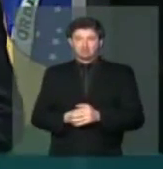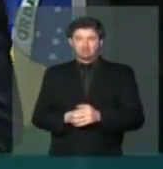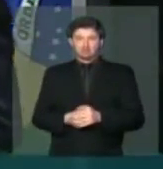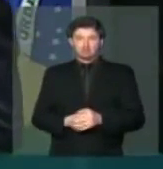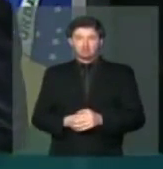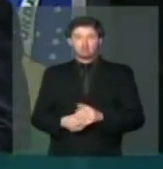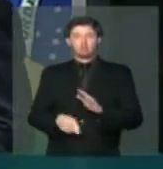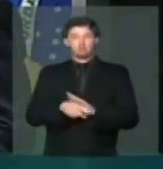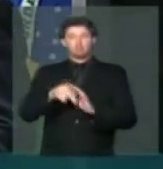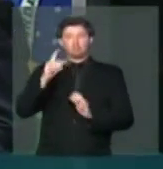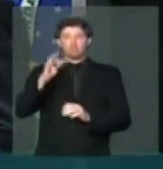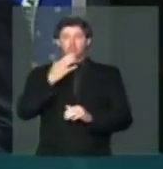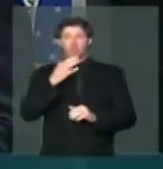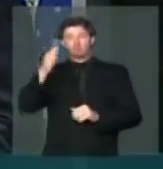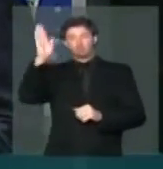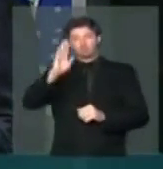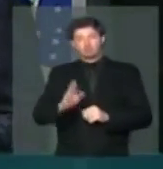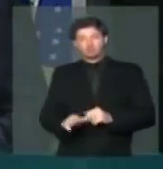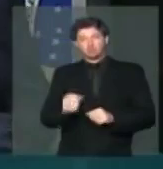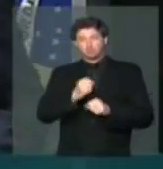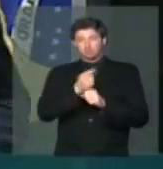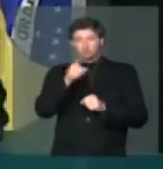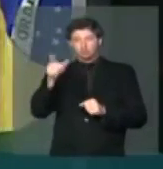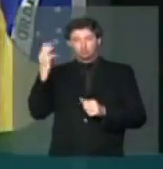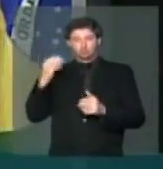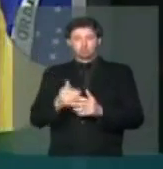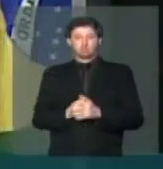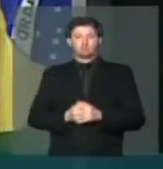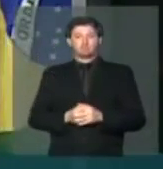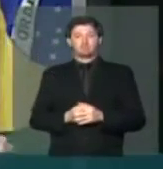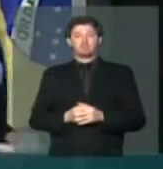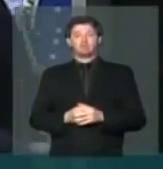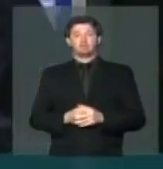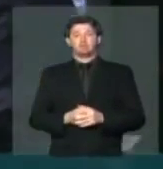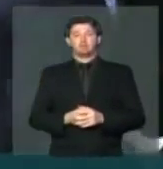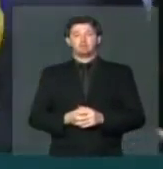propiciada pelo PT aos brasileiros nos últimos anos. Muito obrigado, senhor presidente. Depois, deputado Marcos.